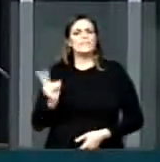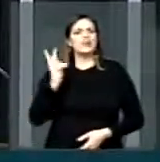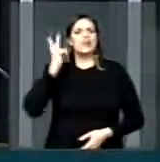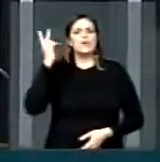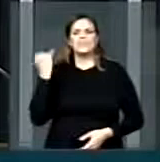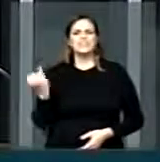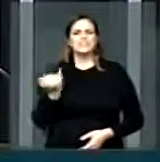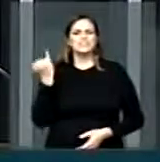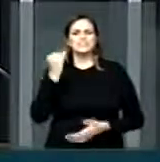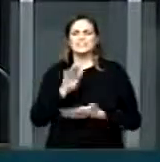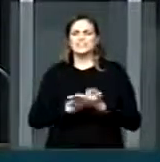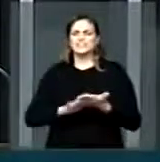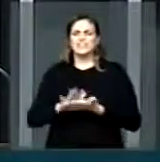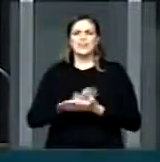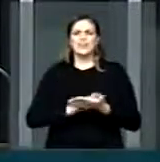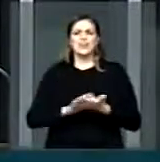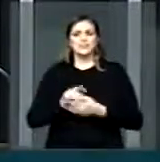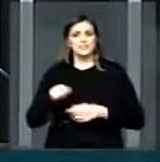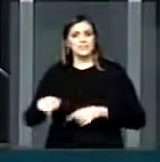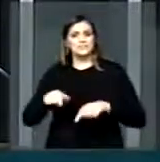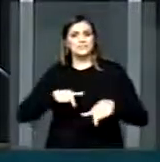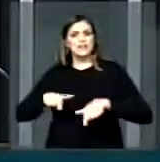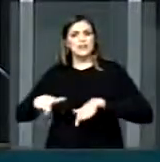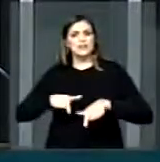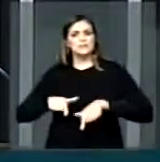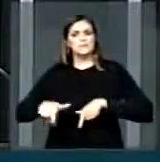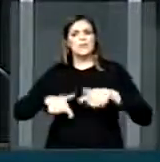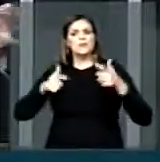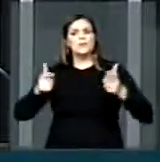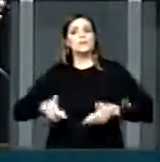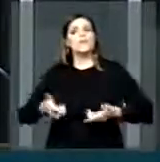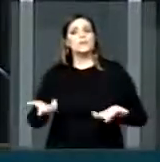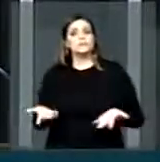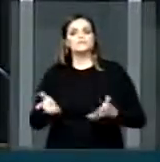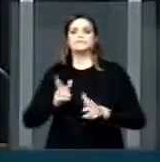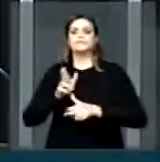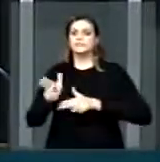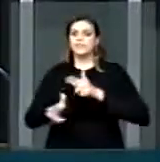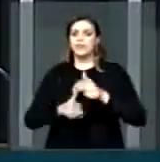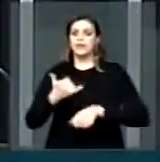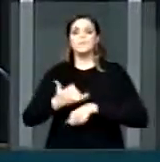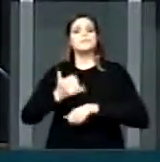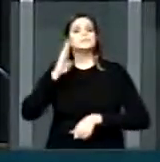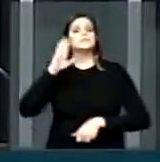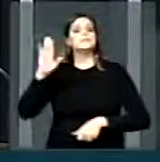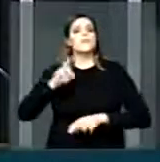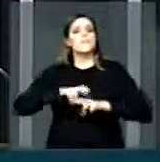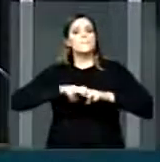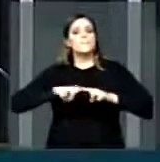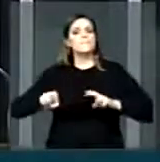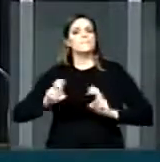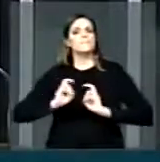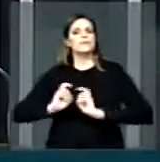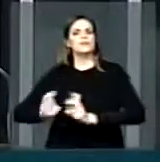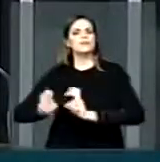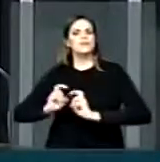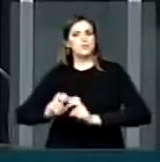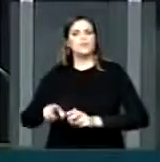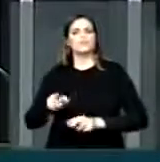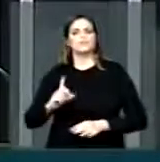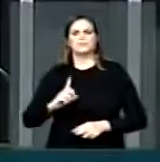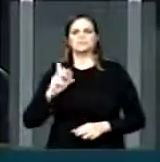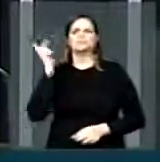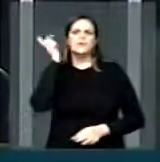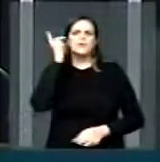que estão nas malhas ferroviárias do Brasil, principalmente nos metrôs. Você vê os metrôs de